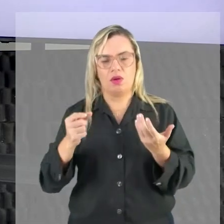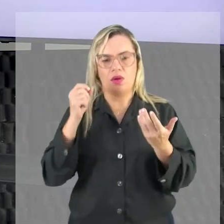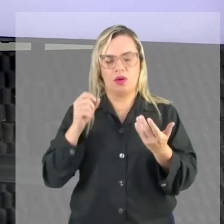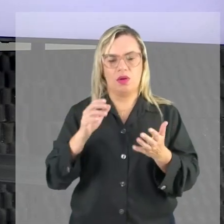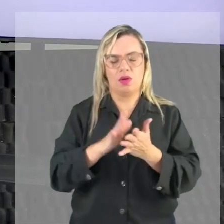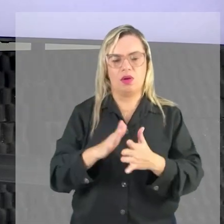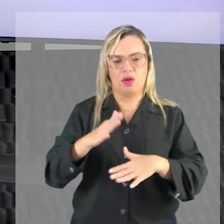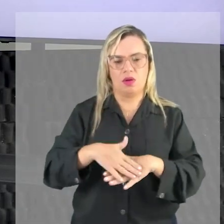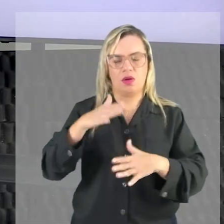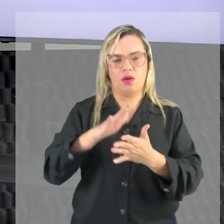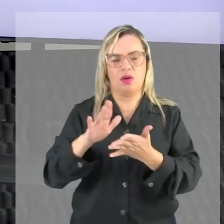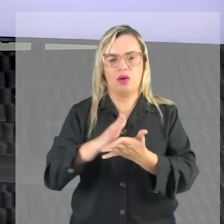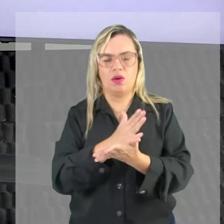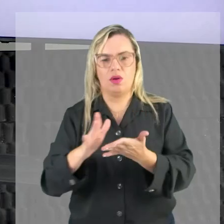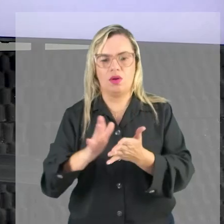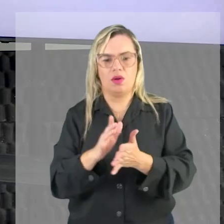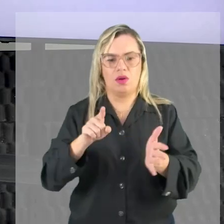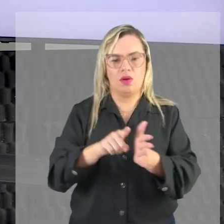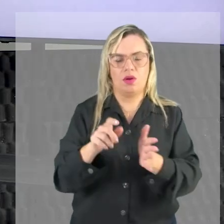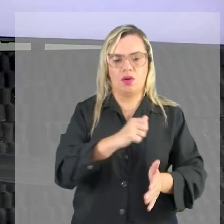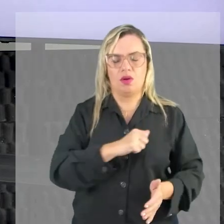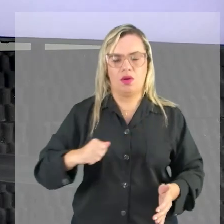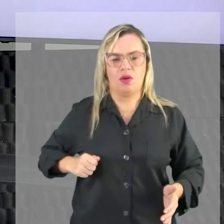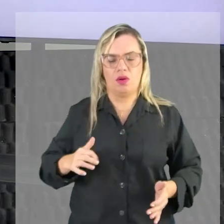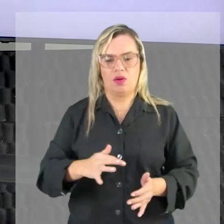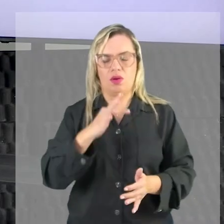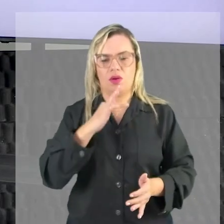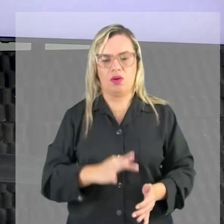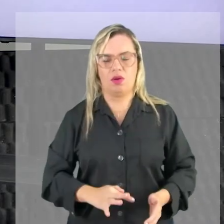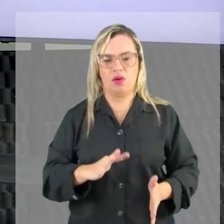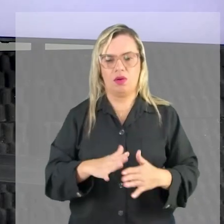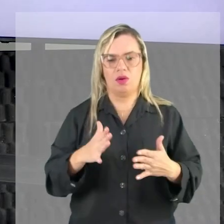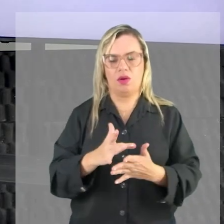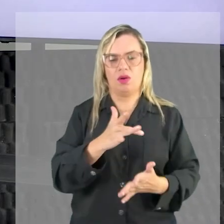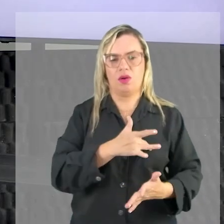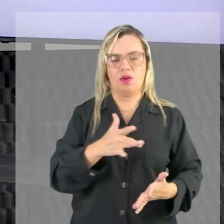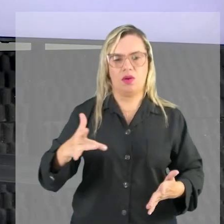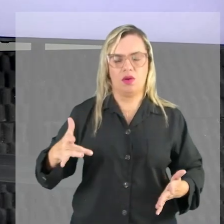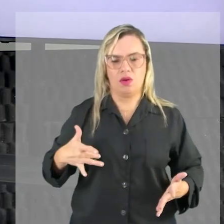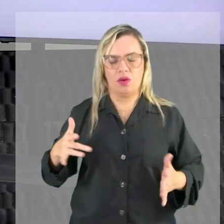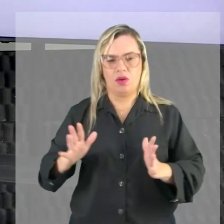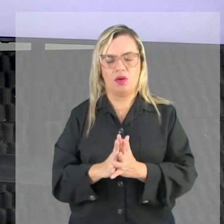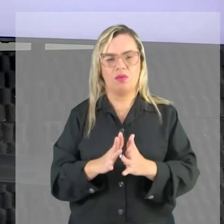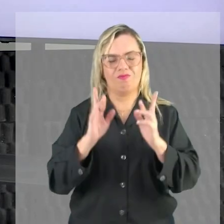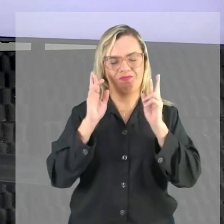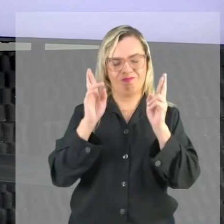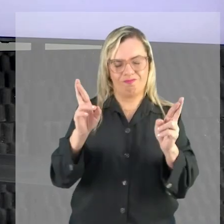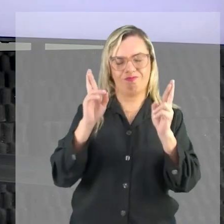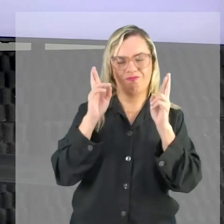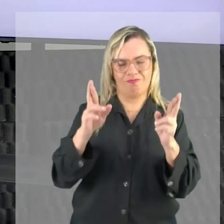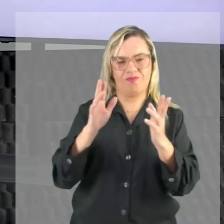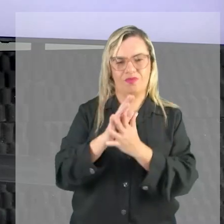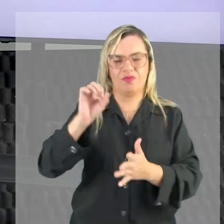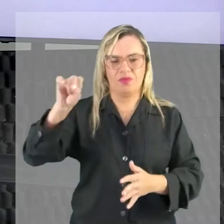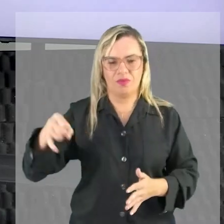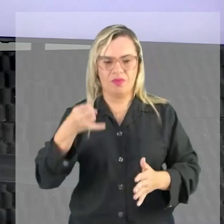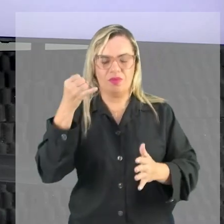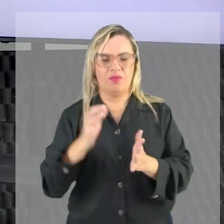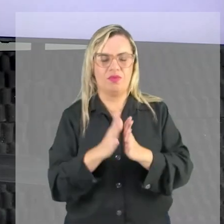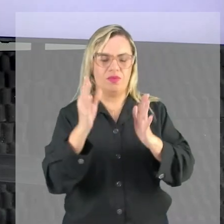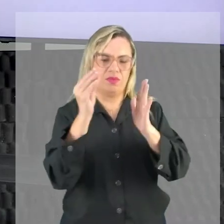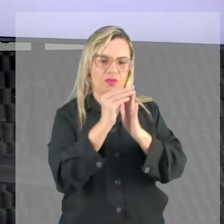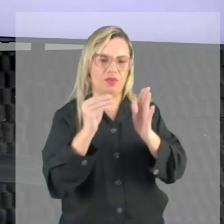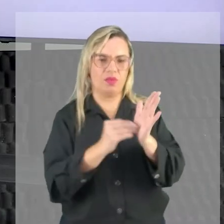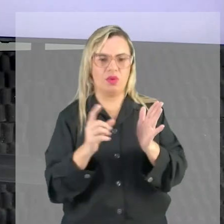mais algumas questões sobre aptidão física e saúde. Espero que vocês tenham aproveitado o conteúdo.